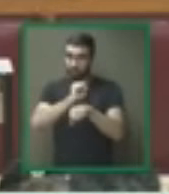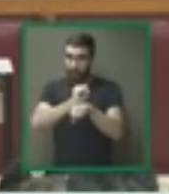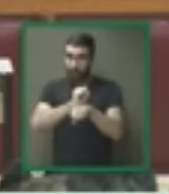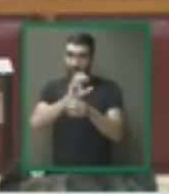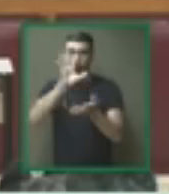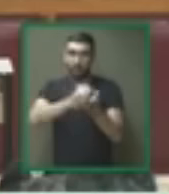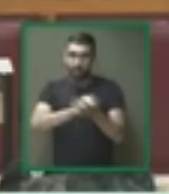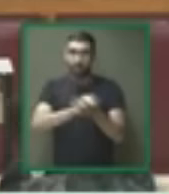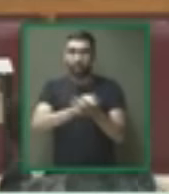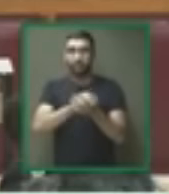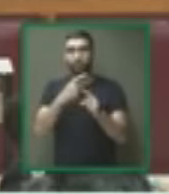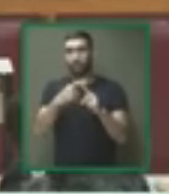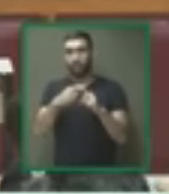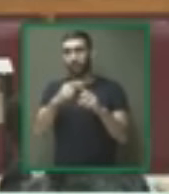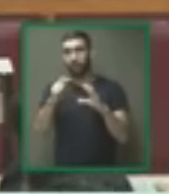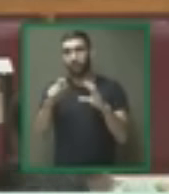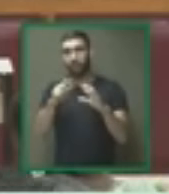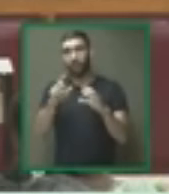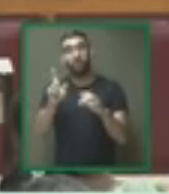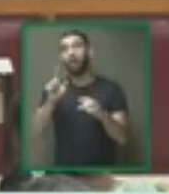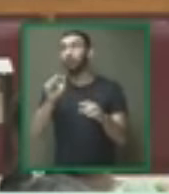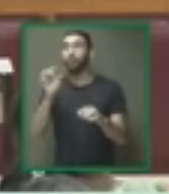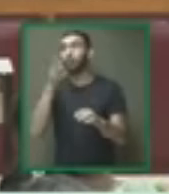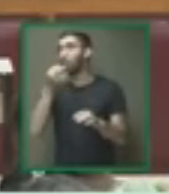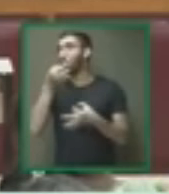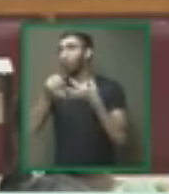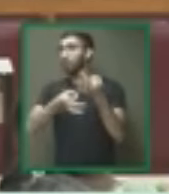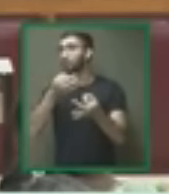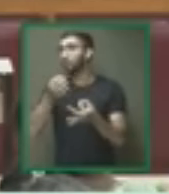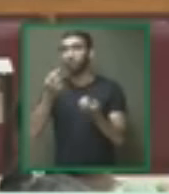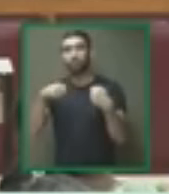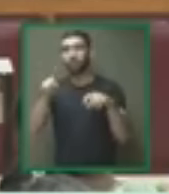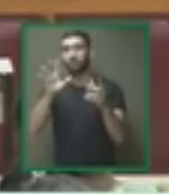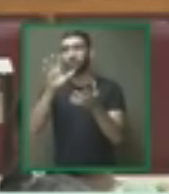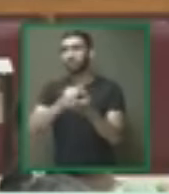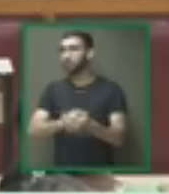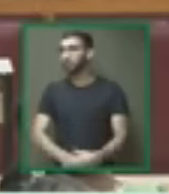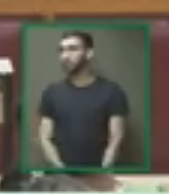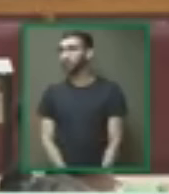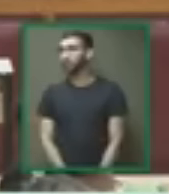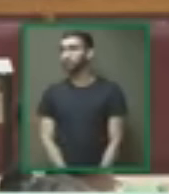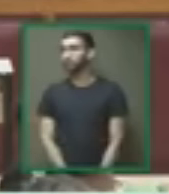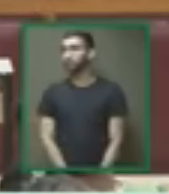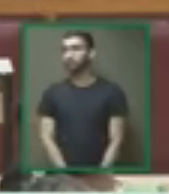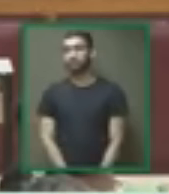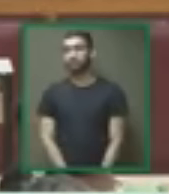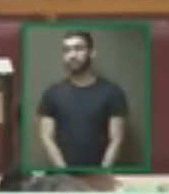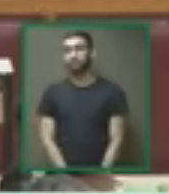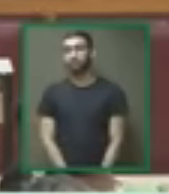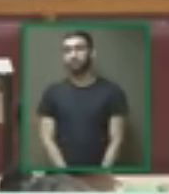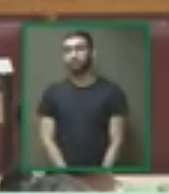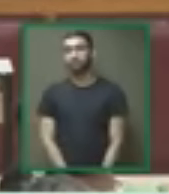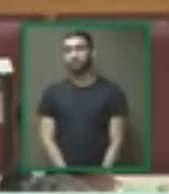um minutinho, porque eu não estou... Não, é só um comentário, nem precisa registrar. Pois é, não. É